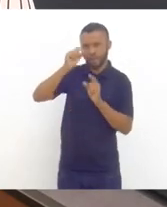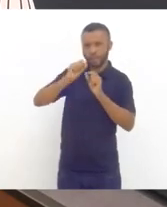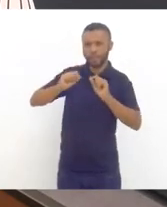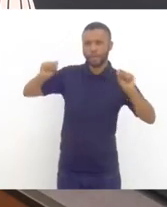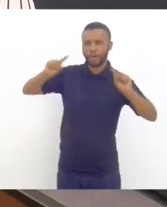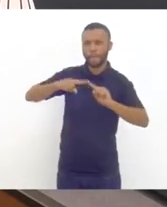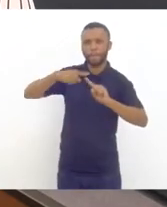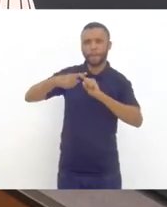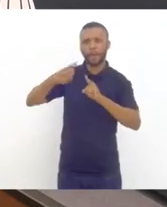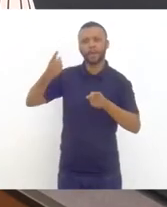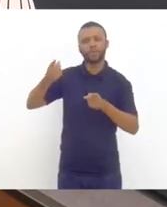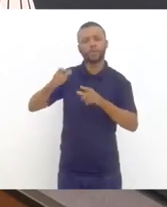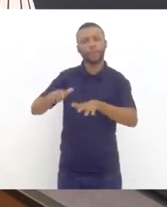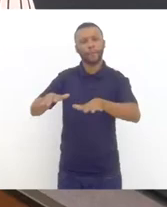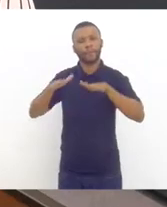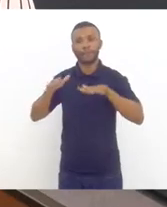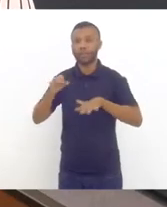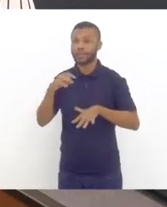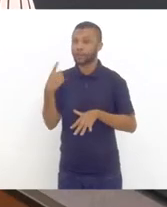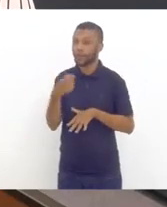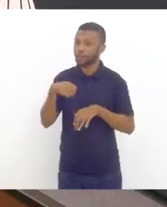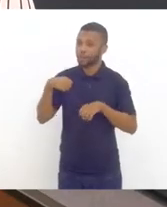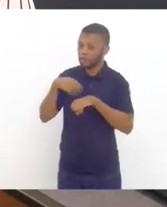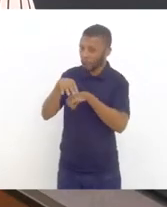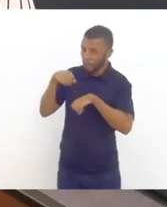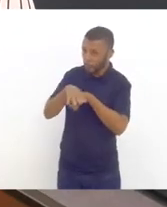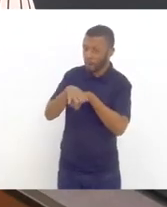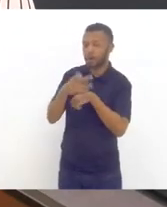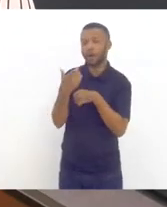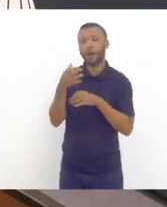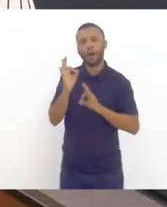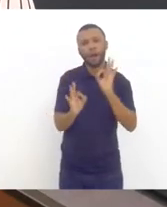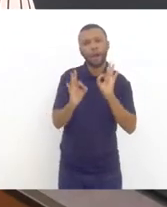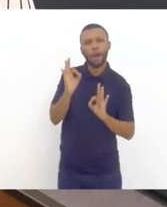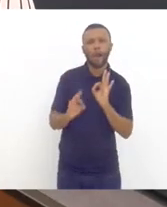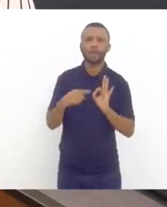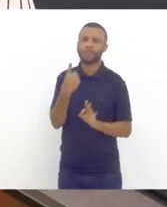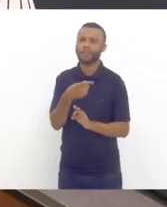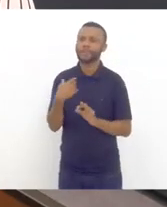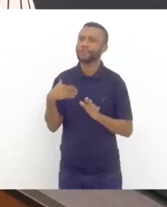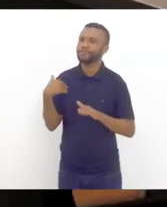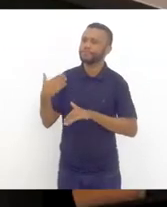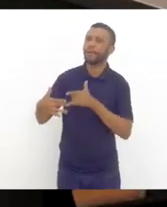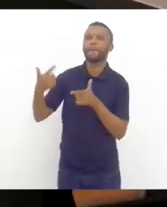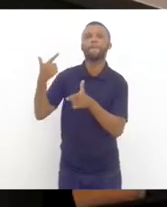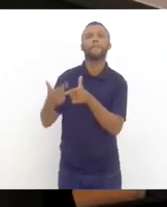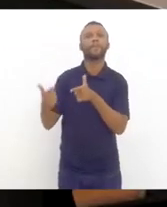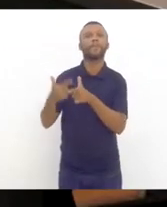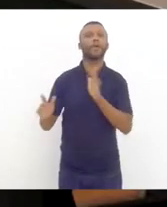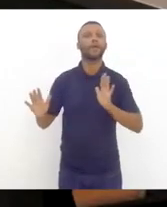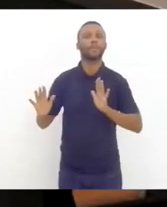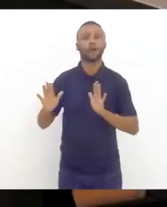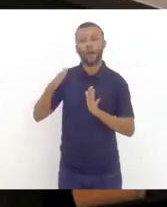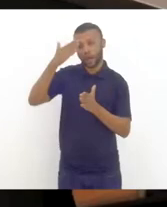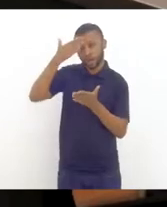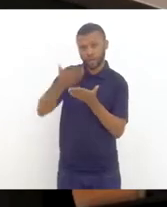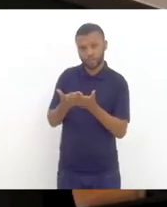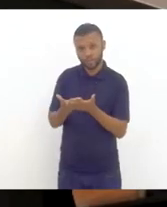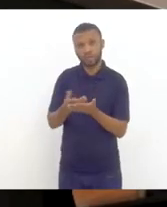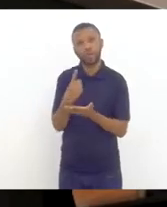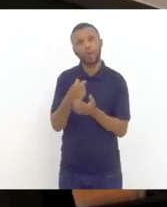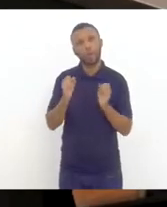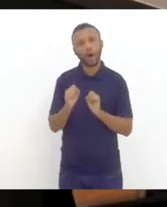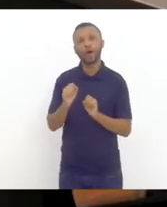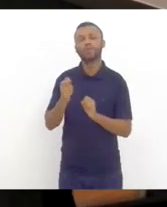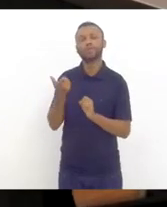gente delegar também a formulação disso, eu acho que a gente vai estar arrastando o problema. Eu acho que a gente pode até delegar